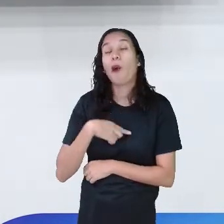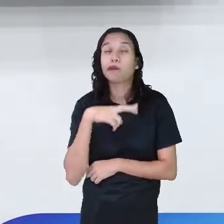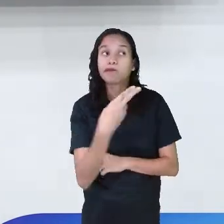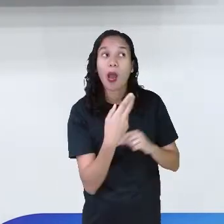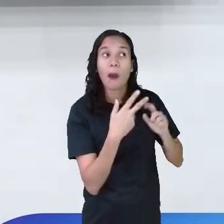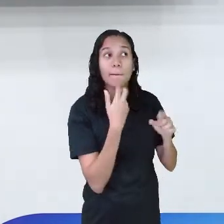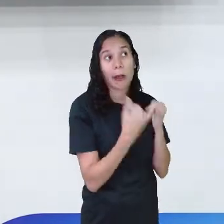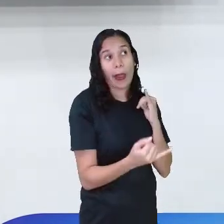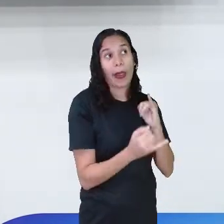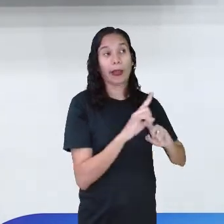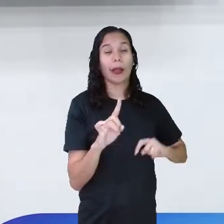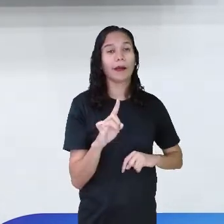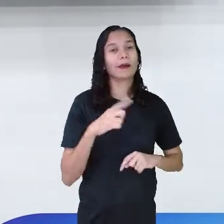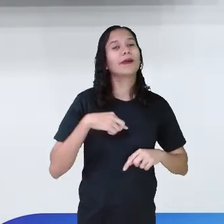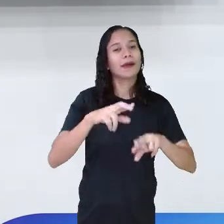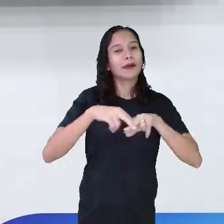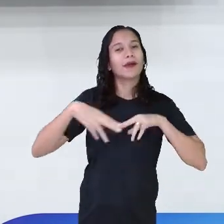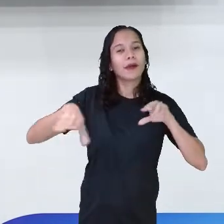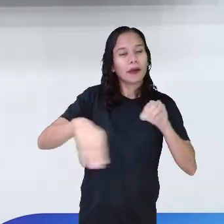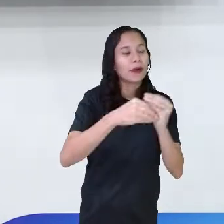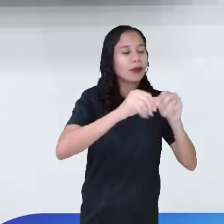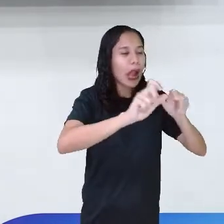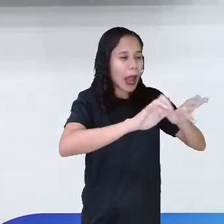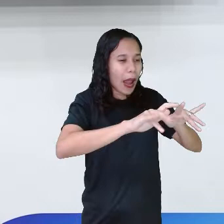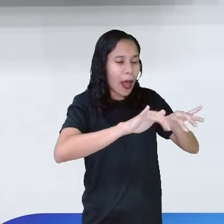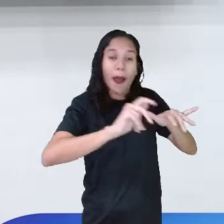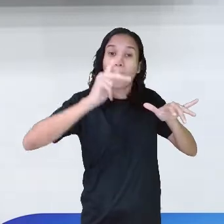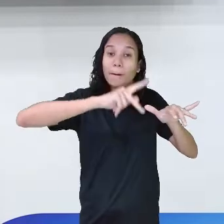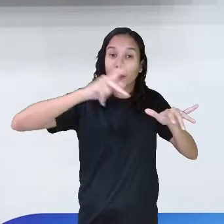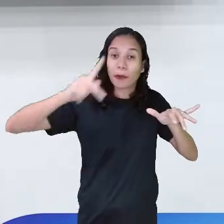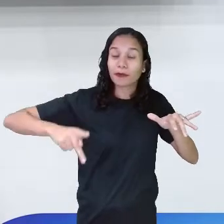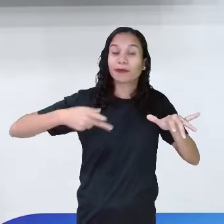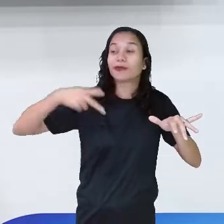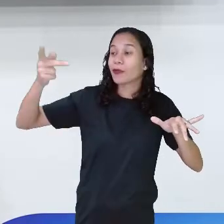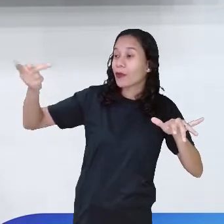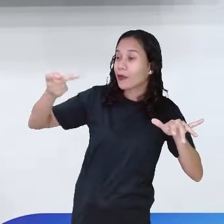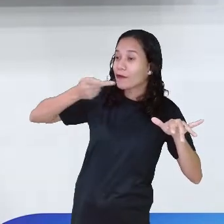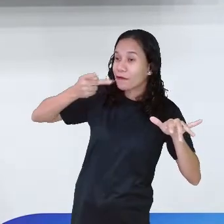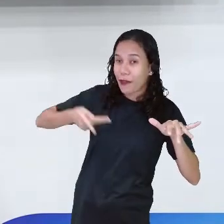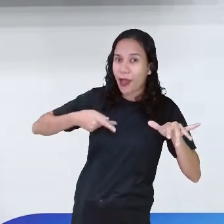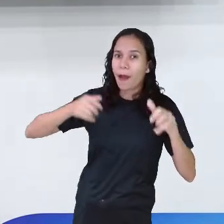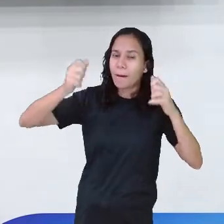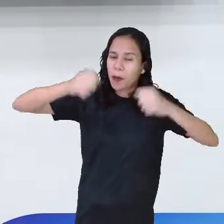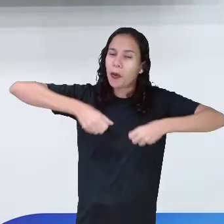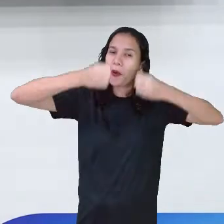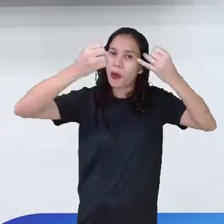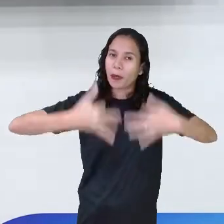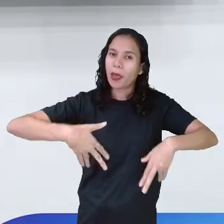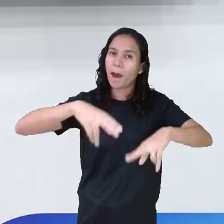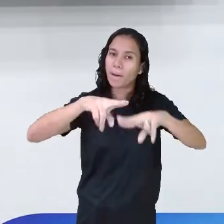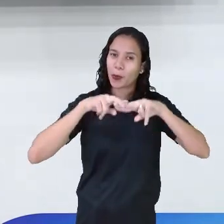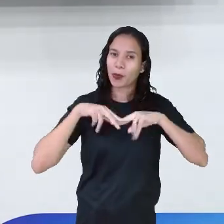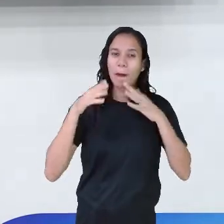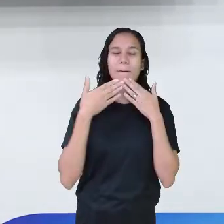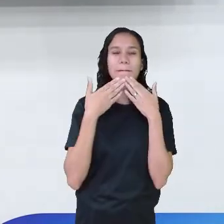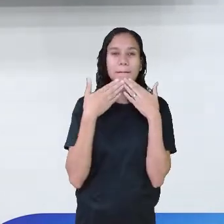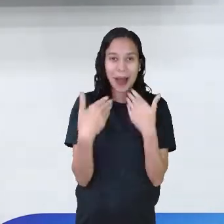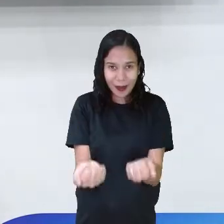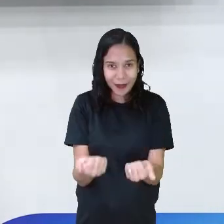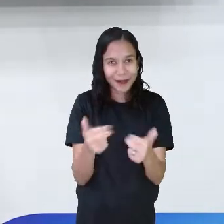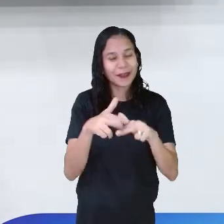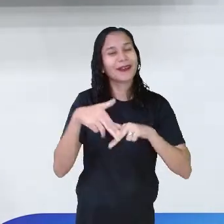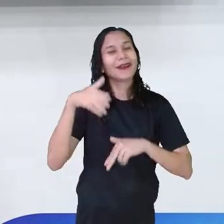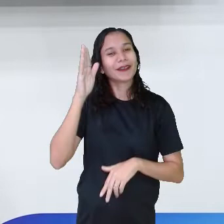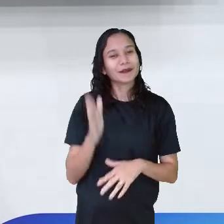Você vai lá no chat e diz para a professora Kedma a tua opinião, e se você puder dizer o porquê, melhor ainda. Eu já vou